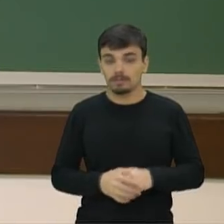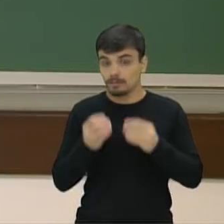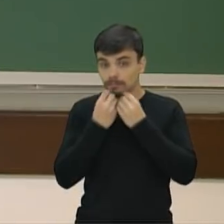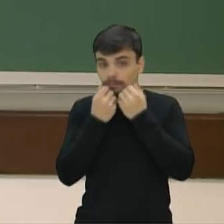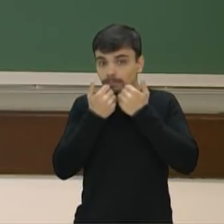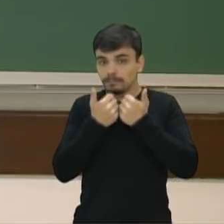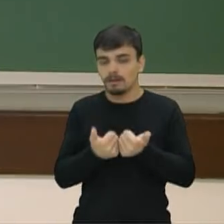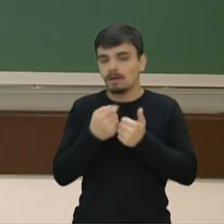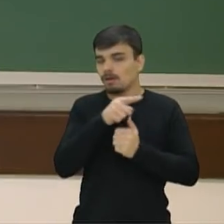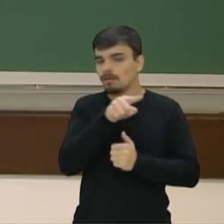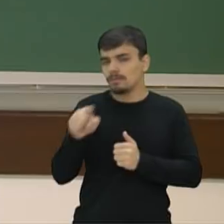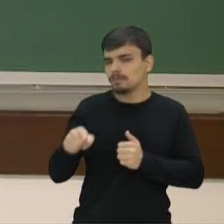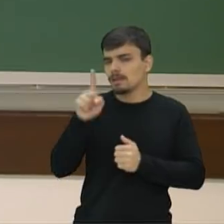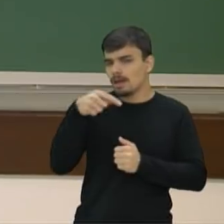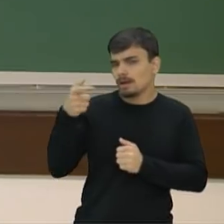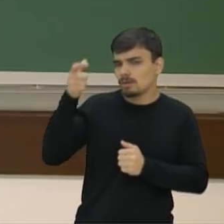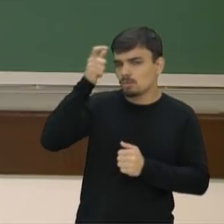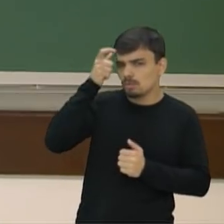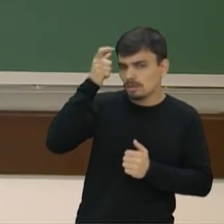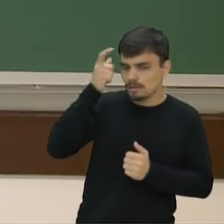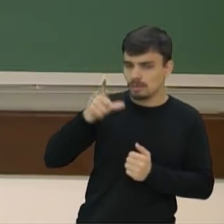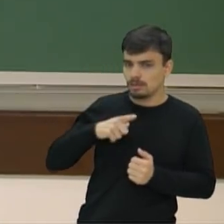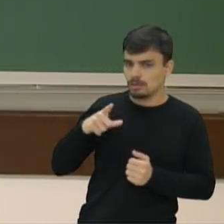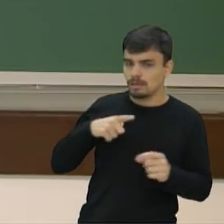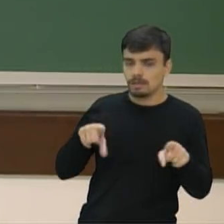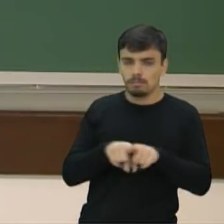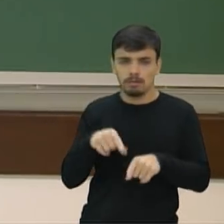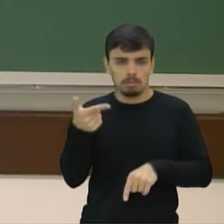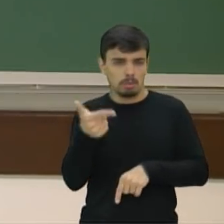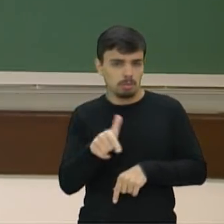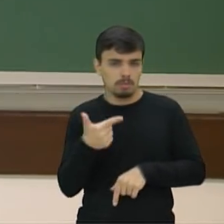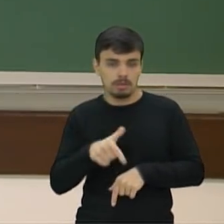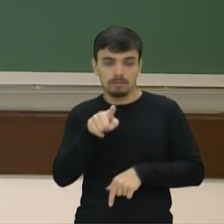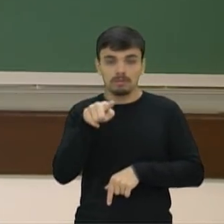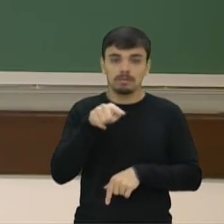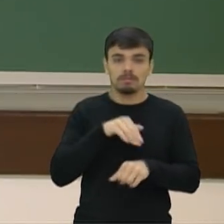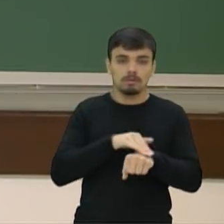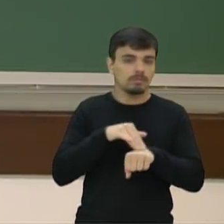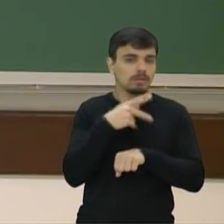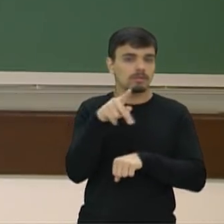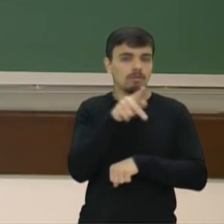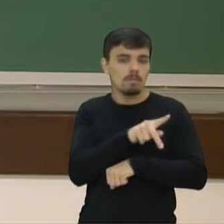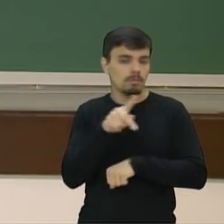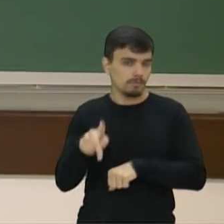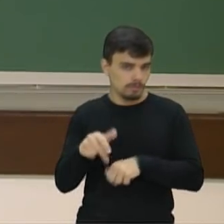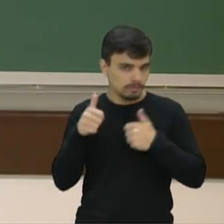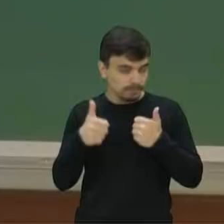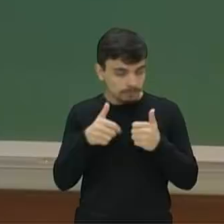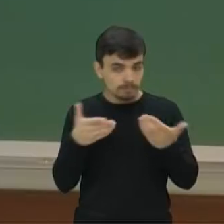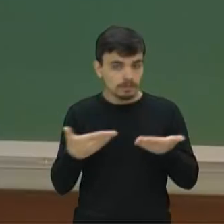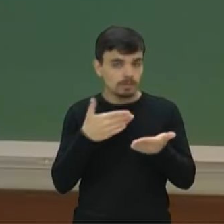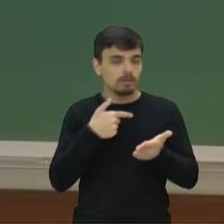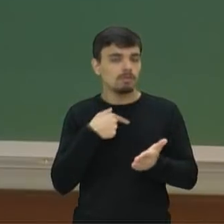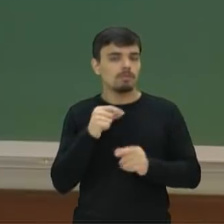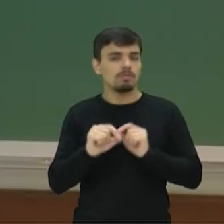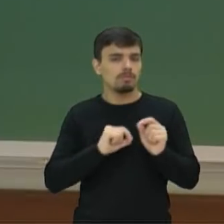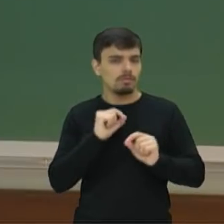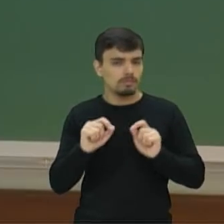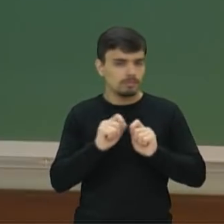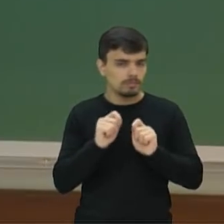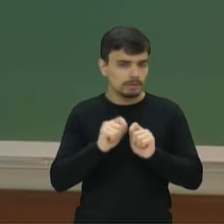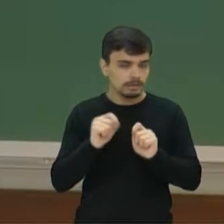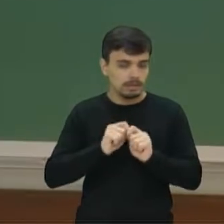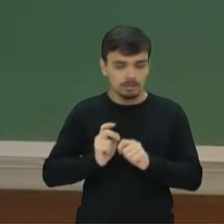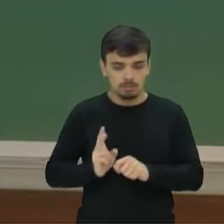Muito bem. Se você é consciente, se você não é consciente, depois você vai conversar com o seu professor ou sua professora. Agora, o que a gente vai fazer? A gente